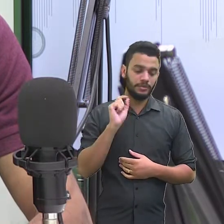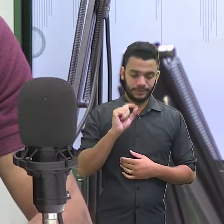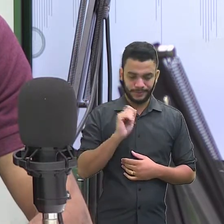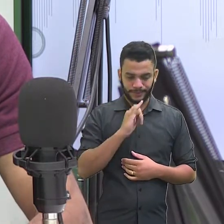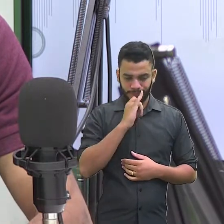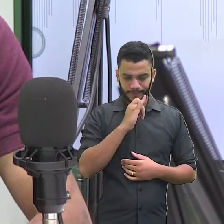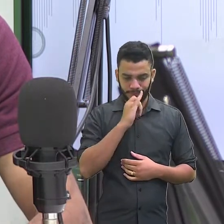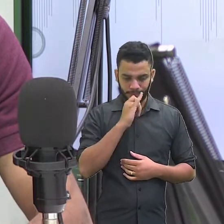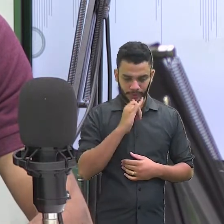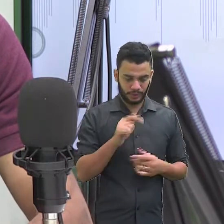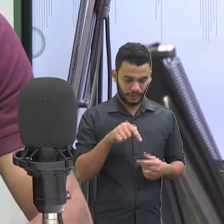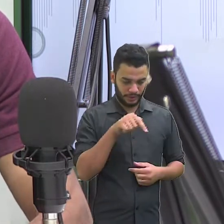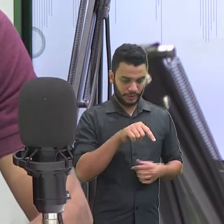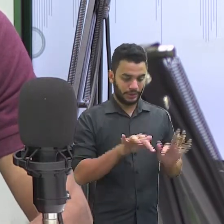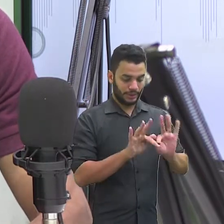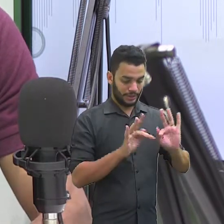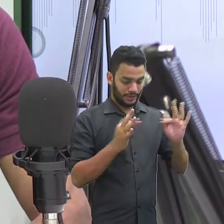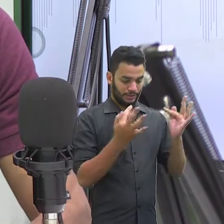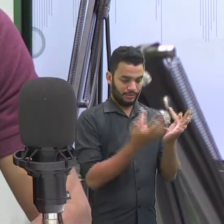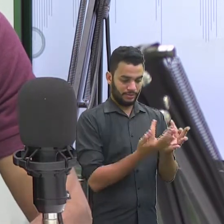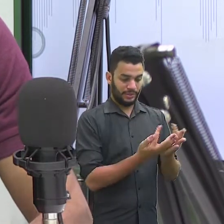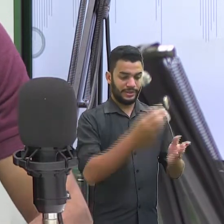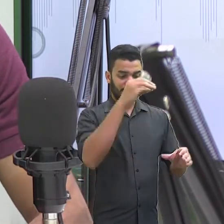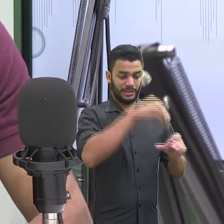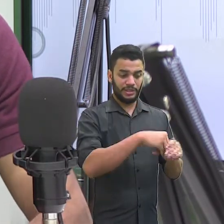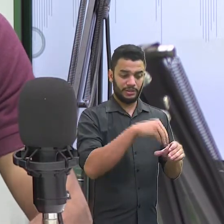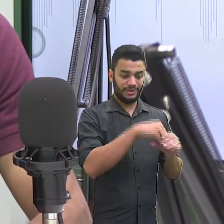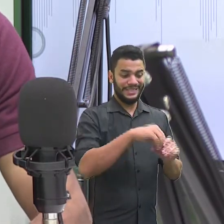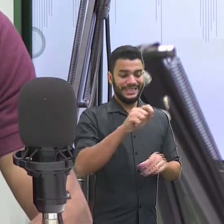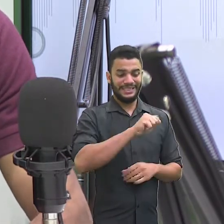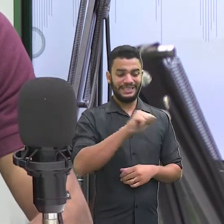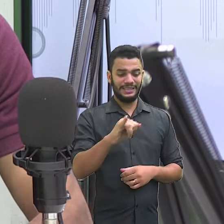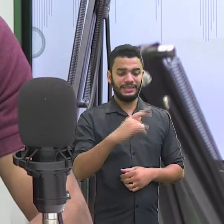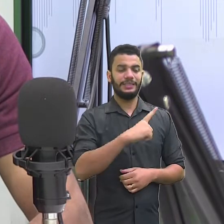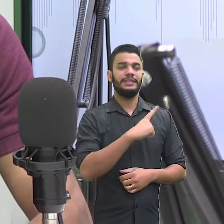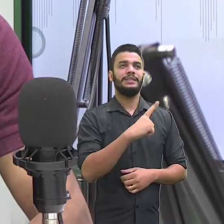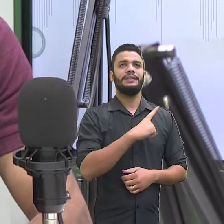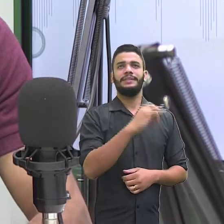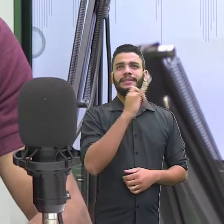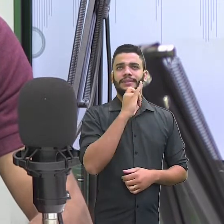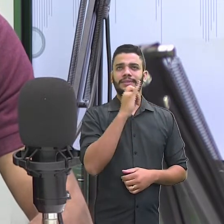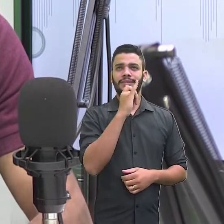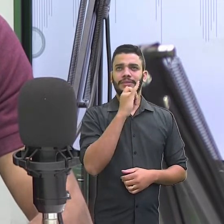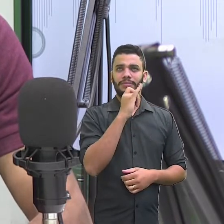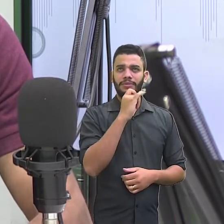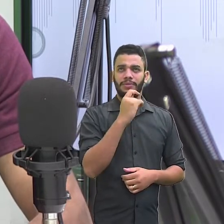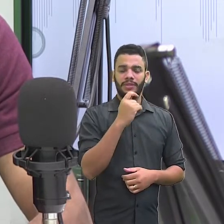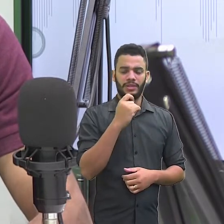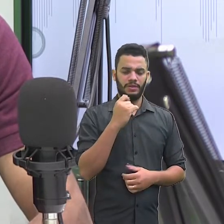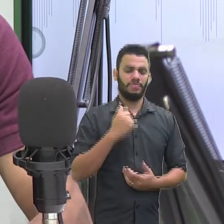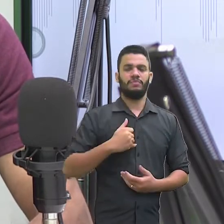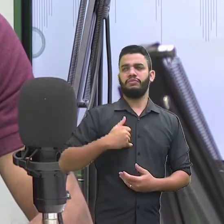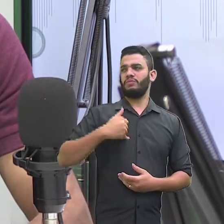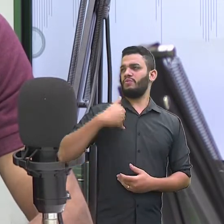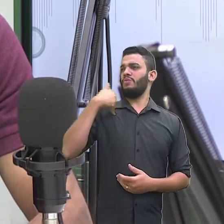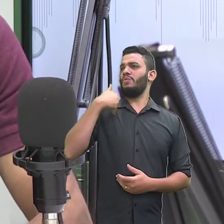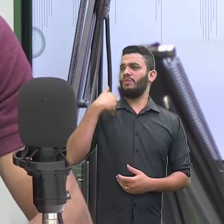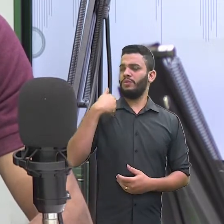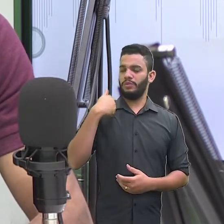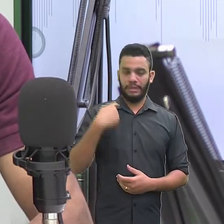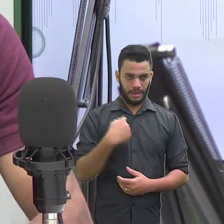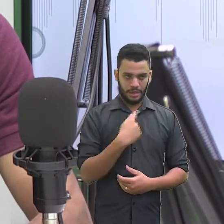com a família, que é a questão do egoísmo. O egoísmo faz com que nós nos dediquemos a nós mesmos. O egoísmo faz com que